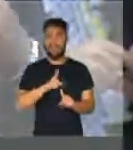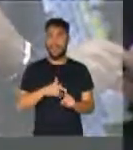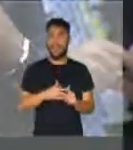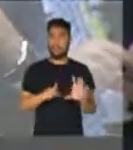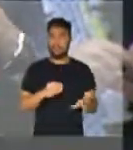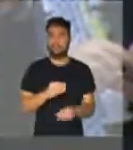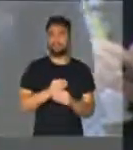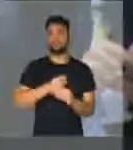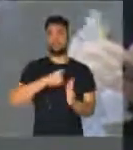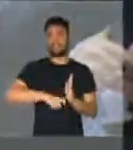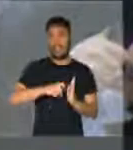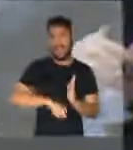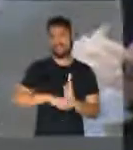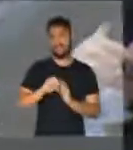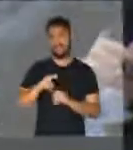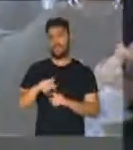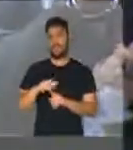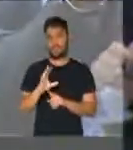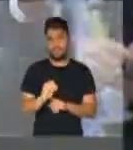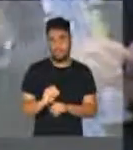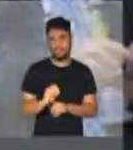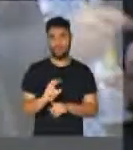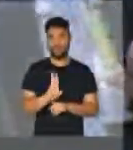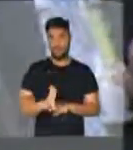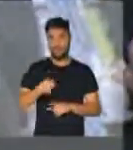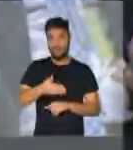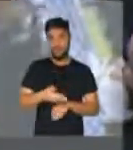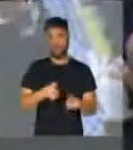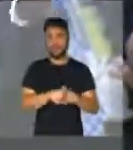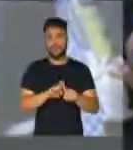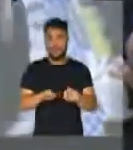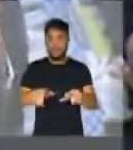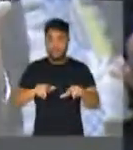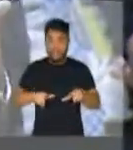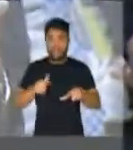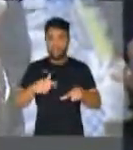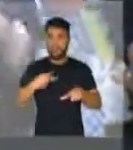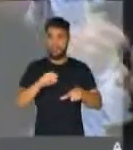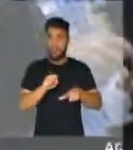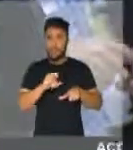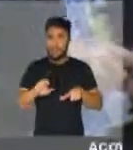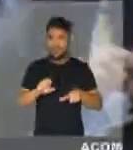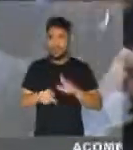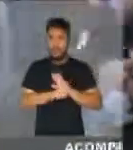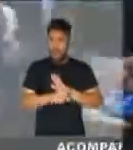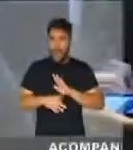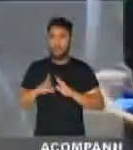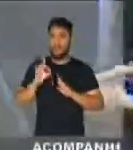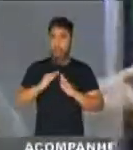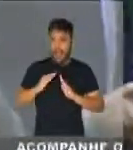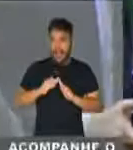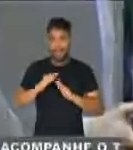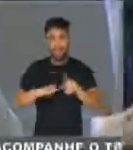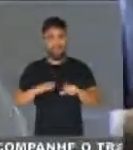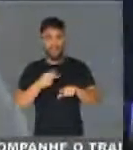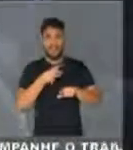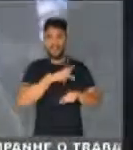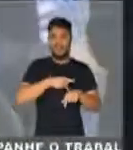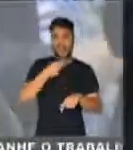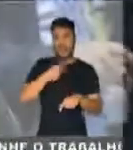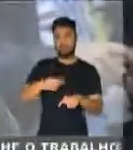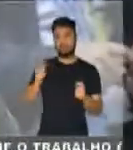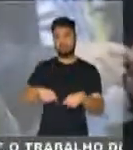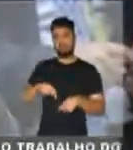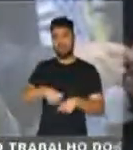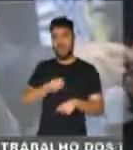ocupação, a expedição de um título de posse, e vem a União e diz que não tem validade. Esses conflitos ficam resolvidos